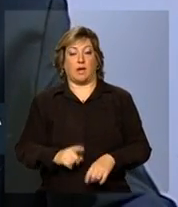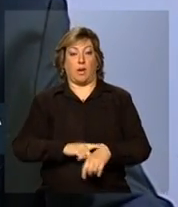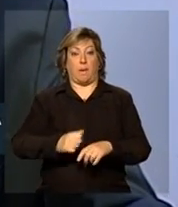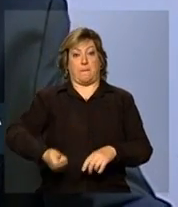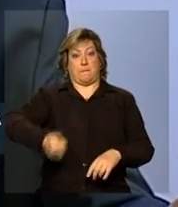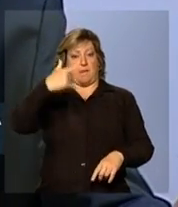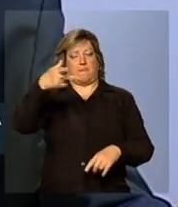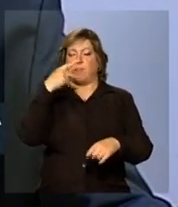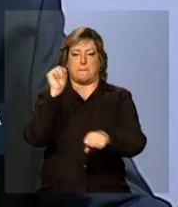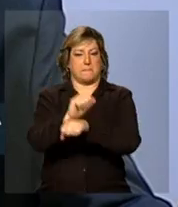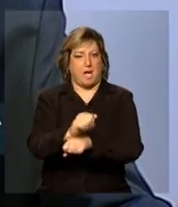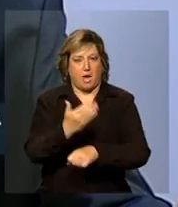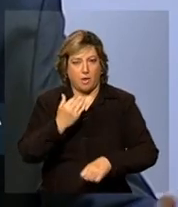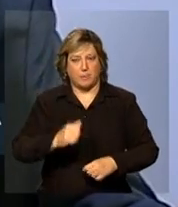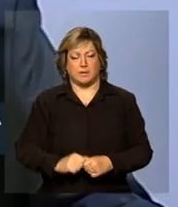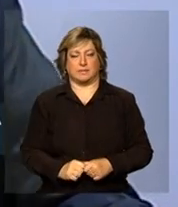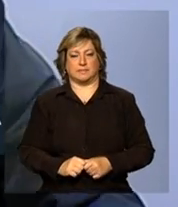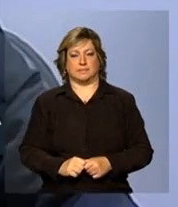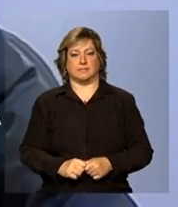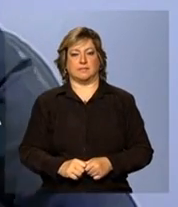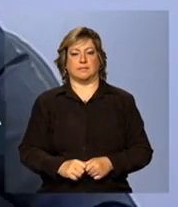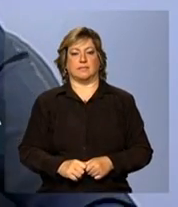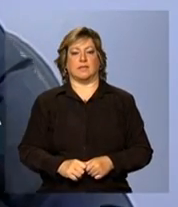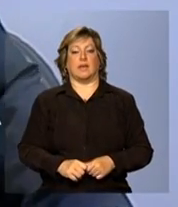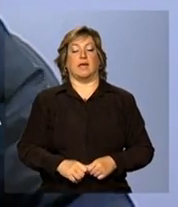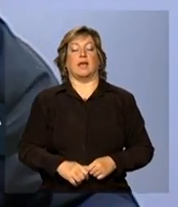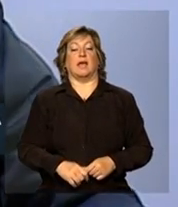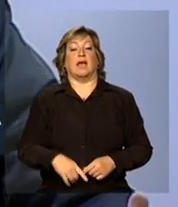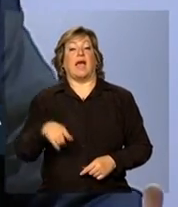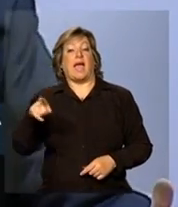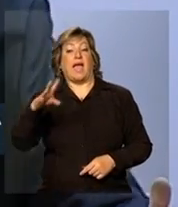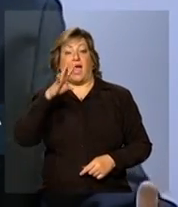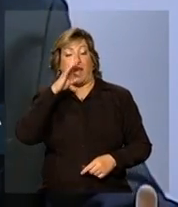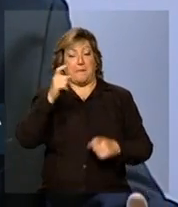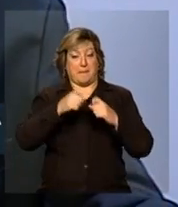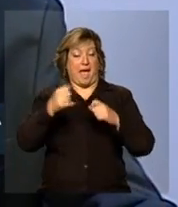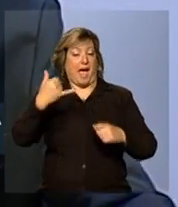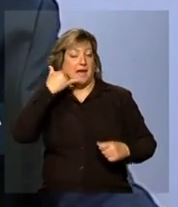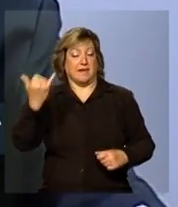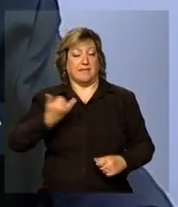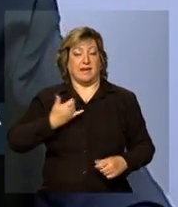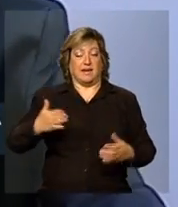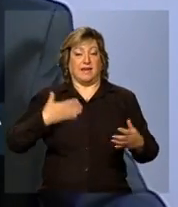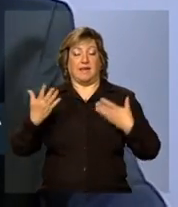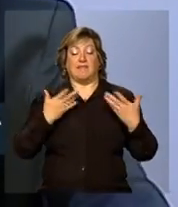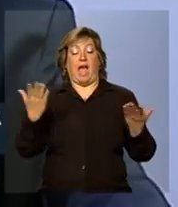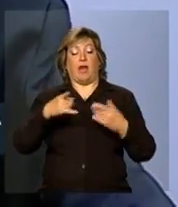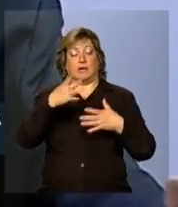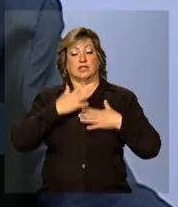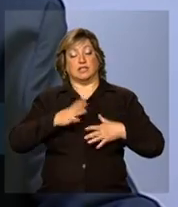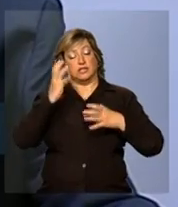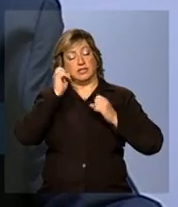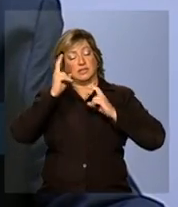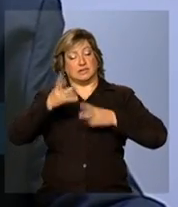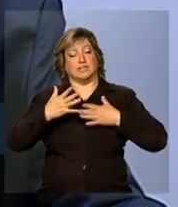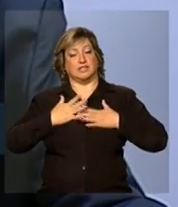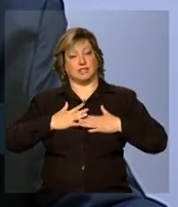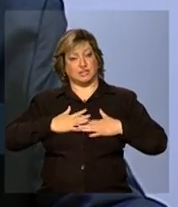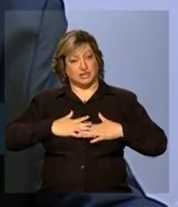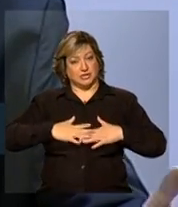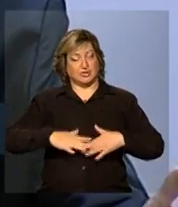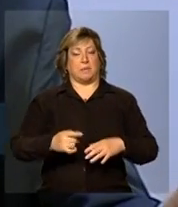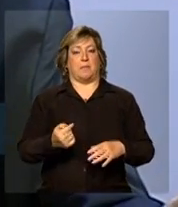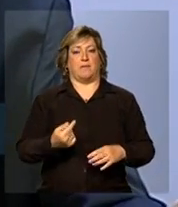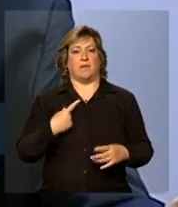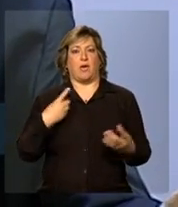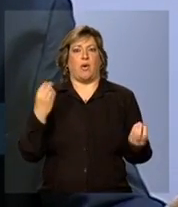falou, para de comer. E ele falava uma coisa muito interessante para mim na hora. Ele sempre falava assim, agora deita e dorme, descansa um pouco, porra.